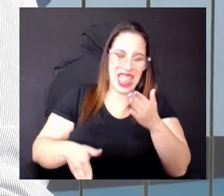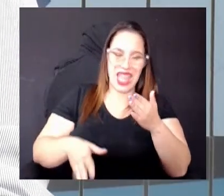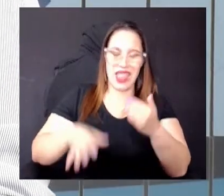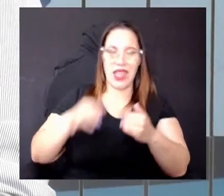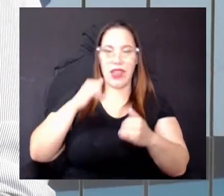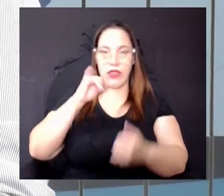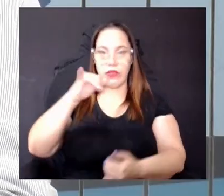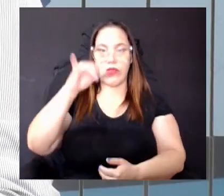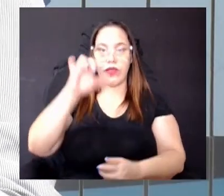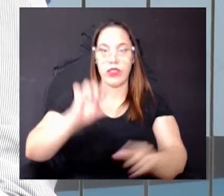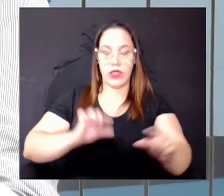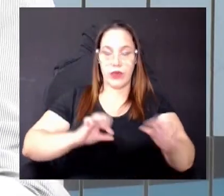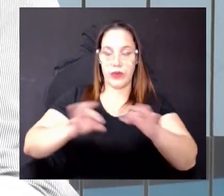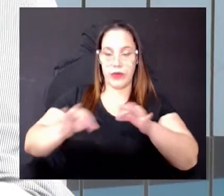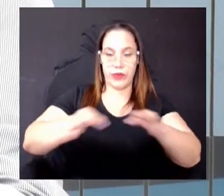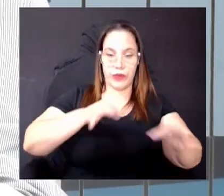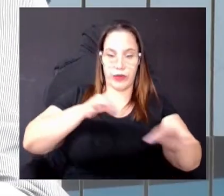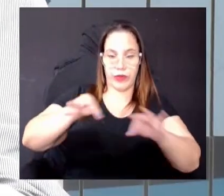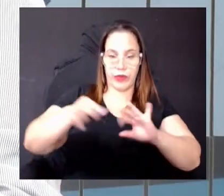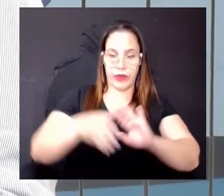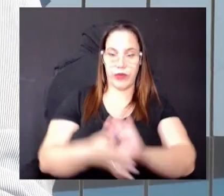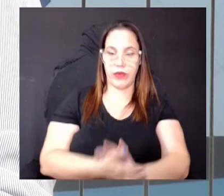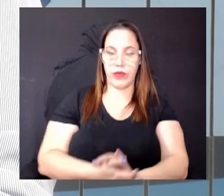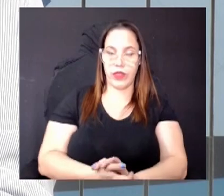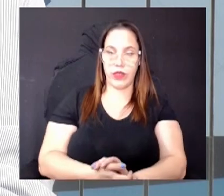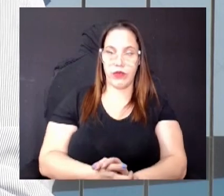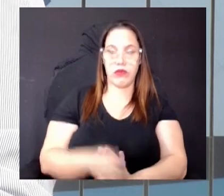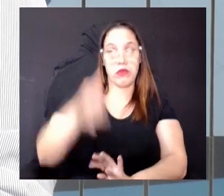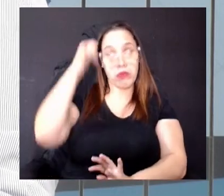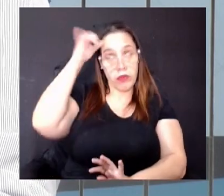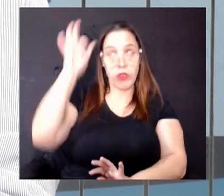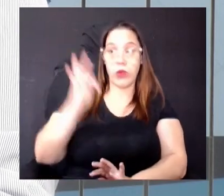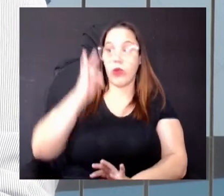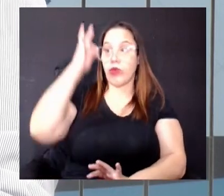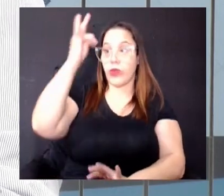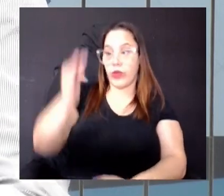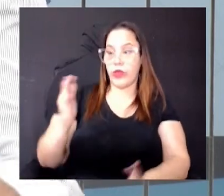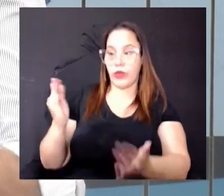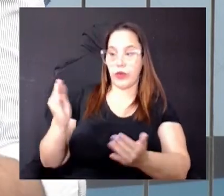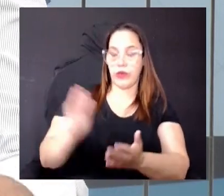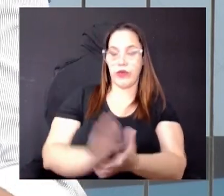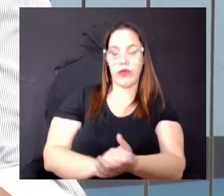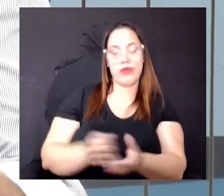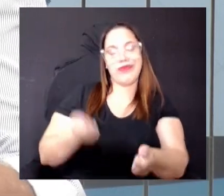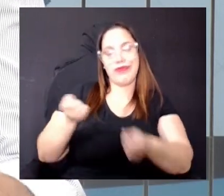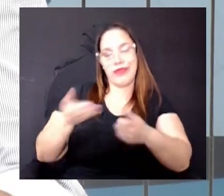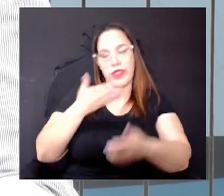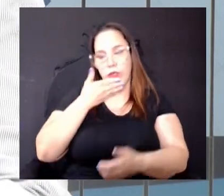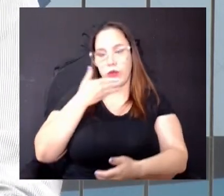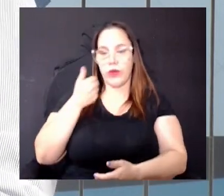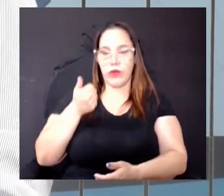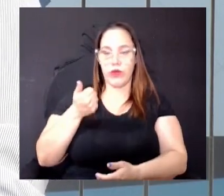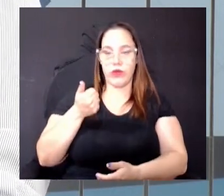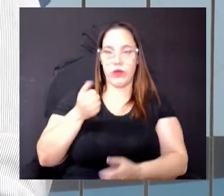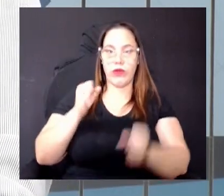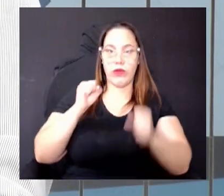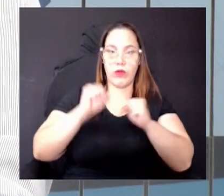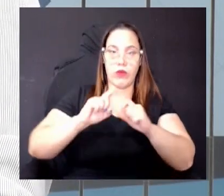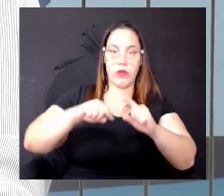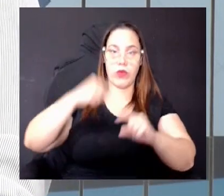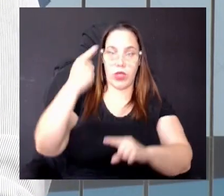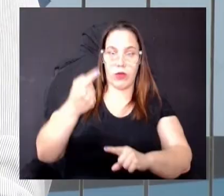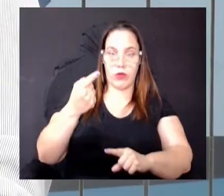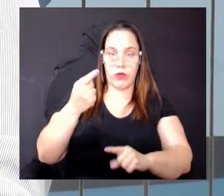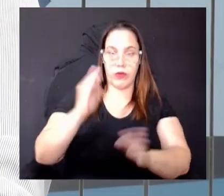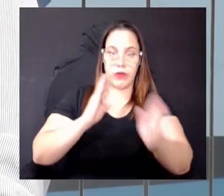alguma maneira, preservar para futuras gerações uma condição melhor de vida, nem que seja para os próximos períodos. Então, penso que é